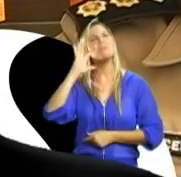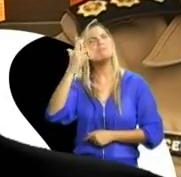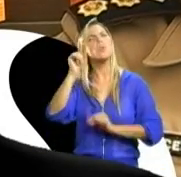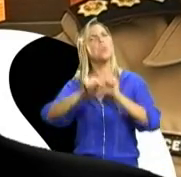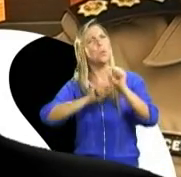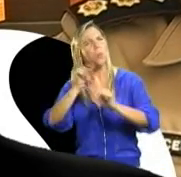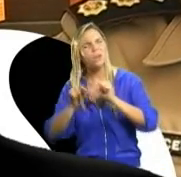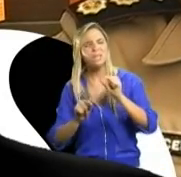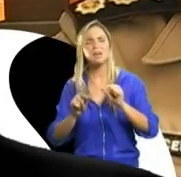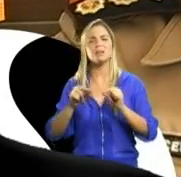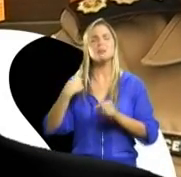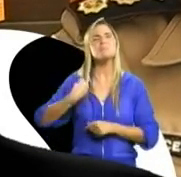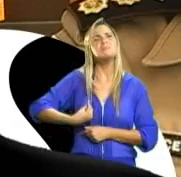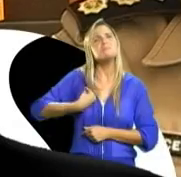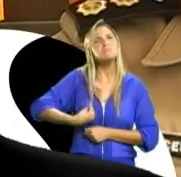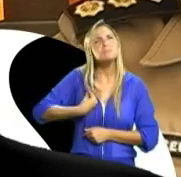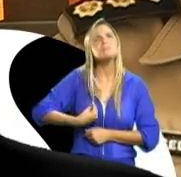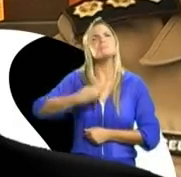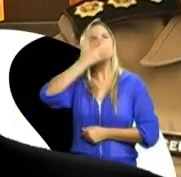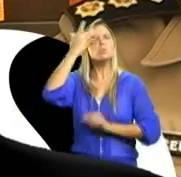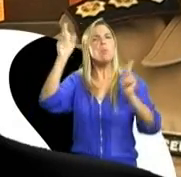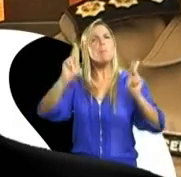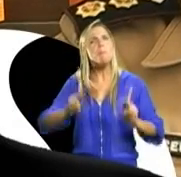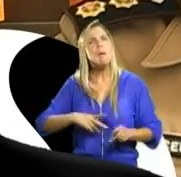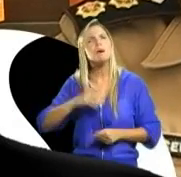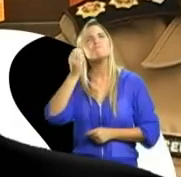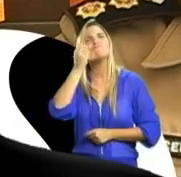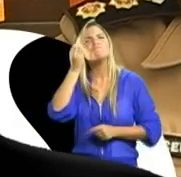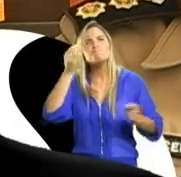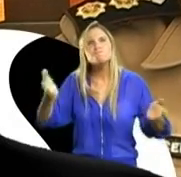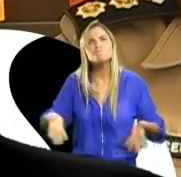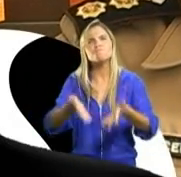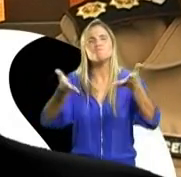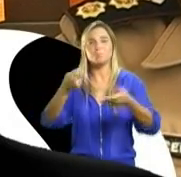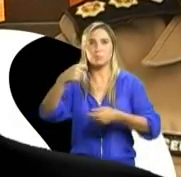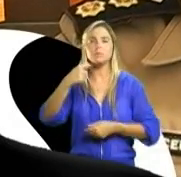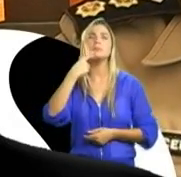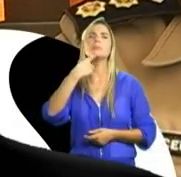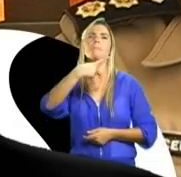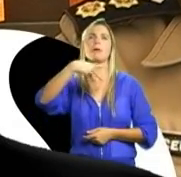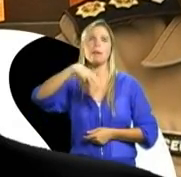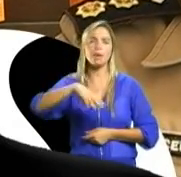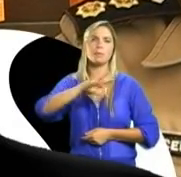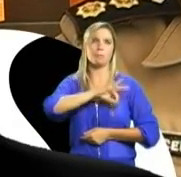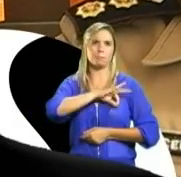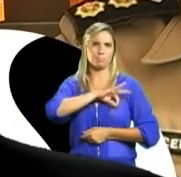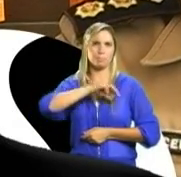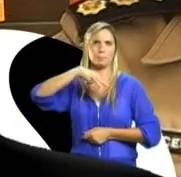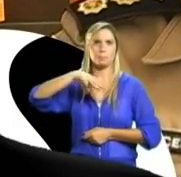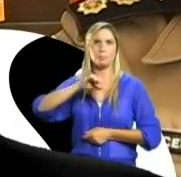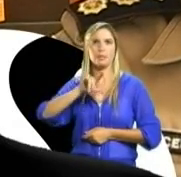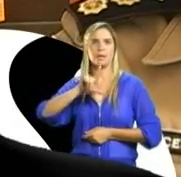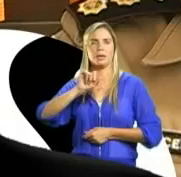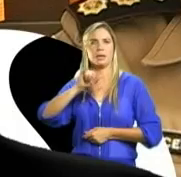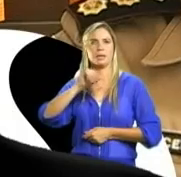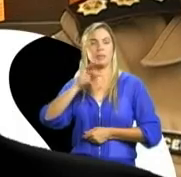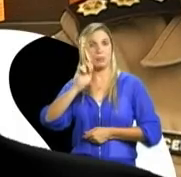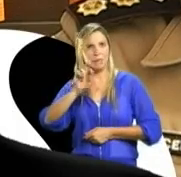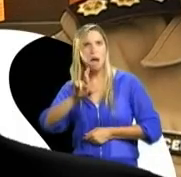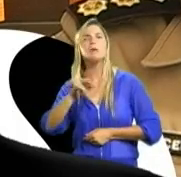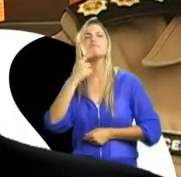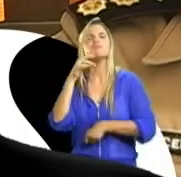praticada, vivenciada em todas as áreas. No caso específico, a Polícia Militar, a partir do momento que ela